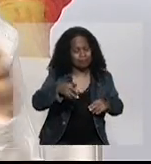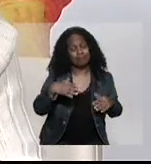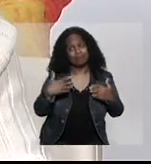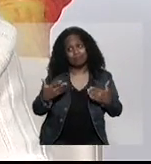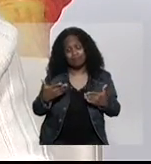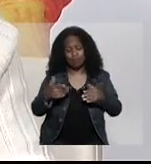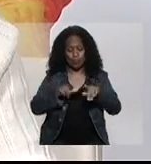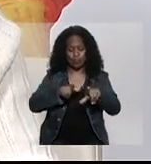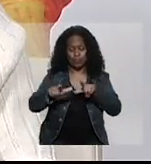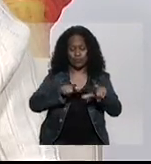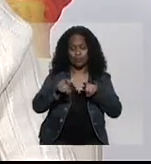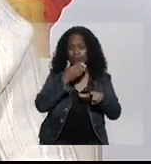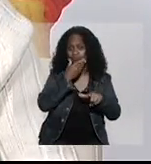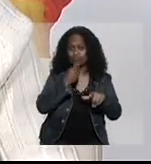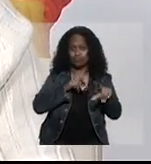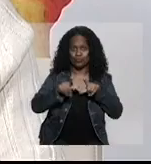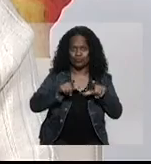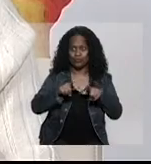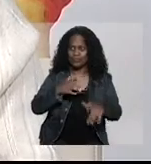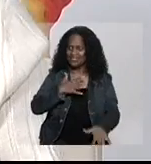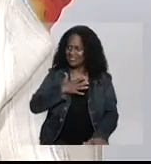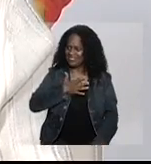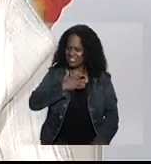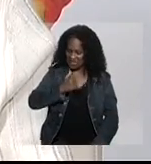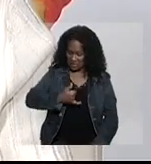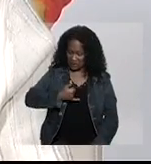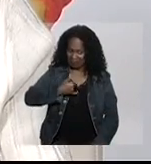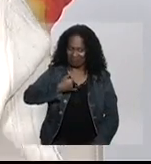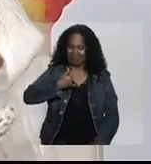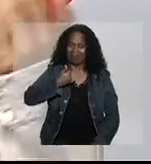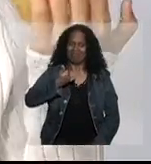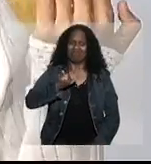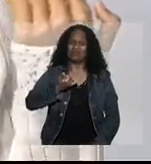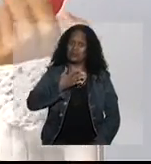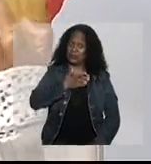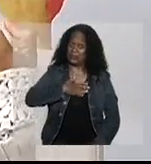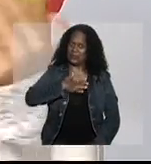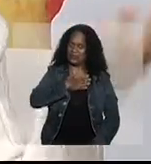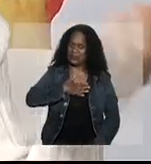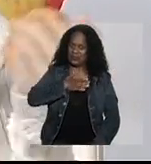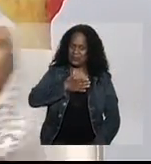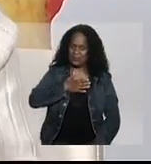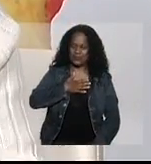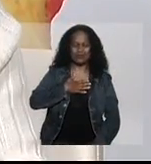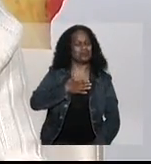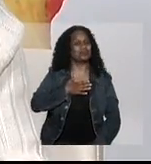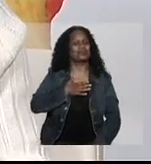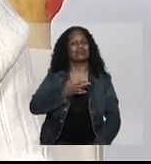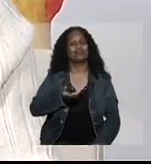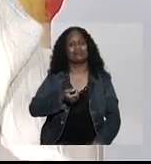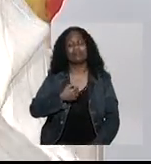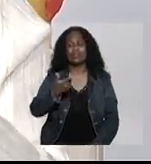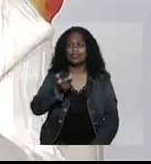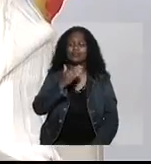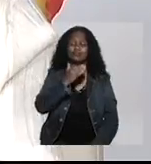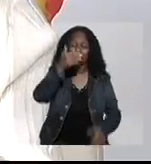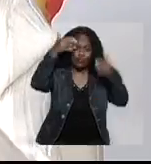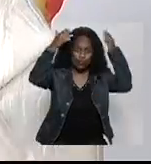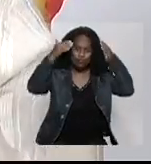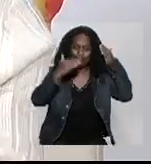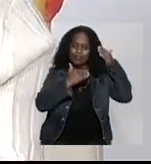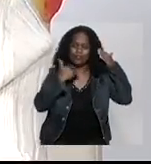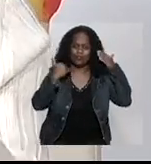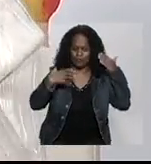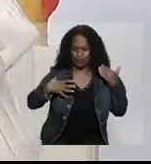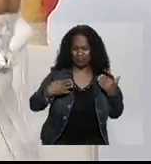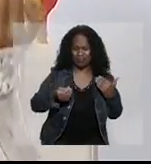E o fiel Dom João acha aquilo um orgulho, quase como se tivesse ganhado uma patente real. E o rapaz se mete